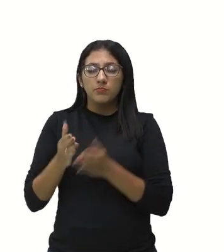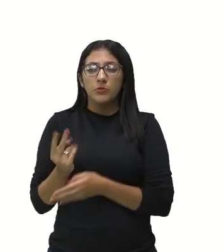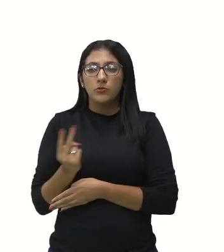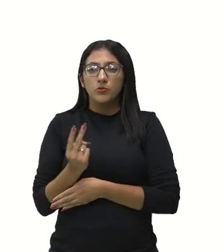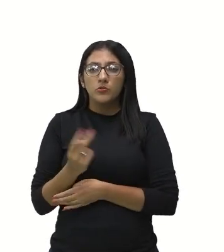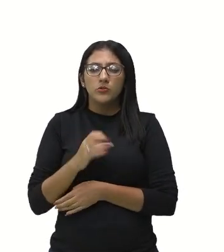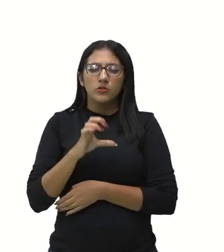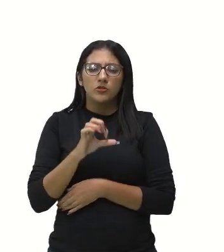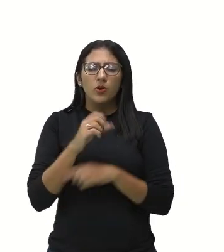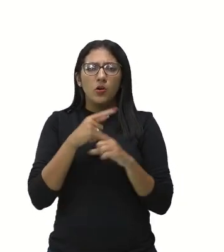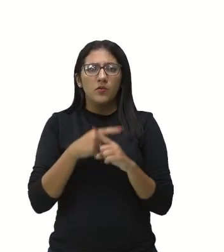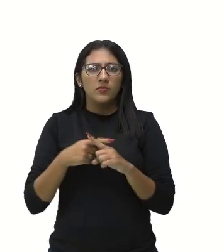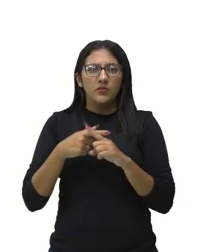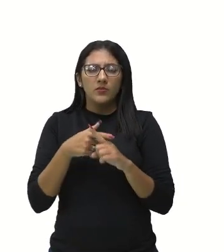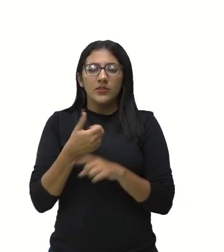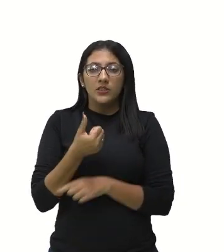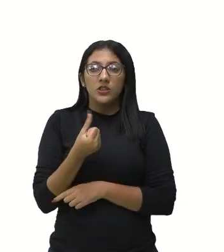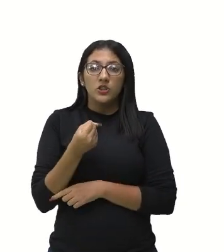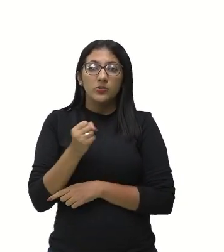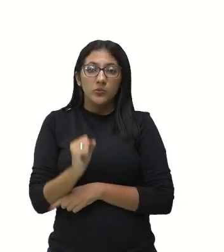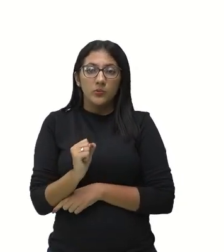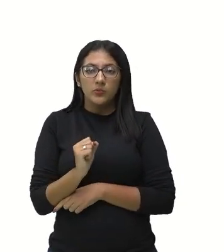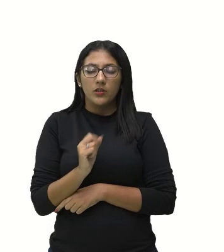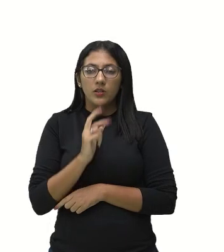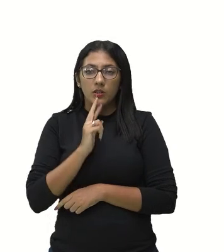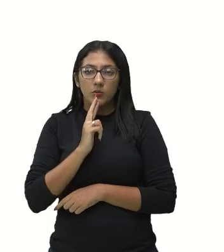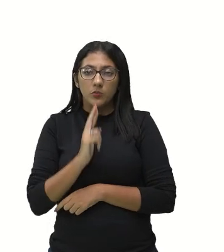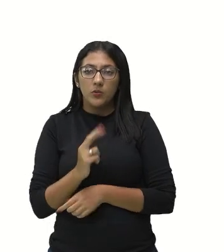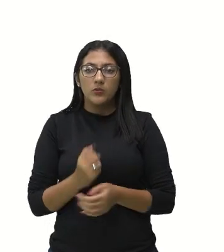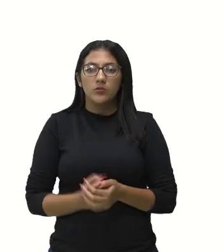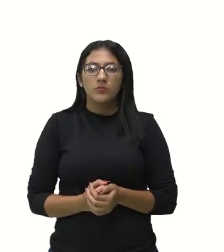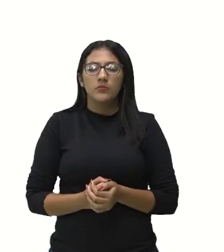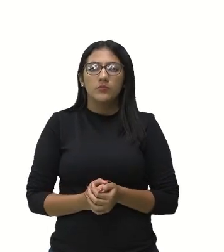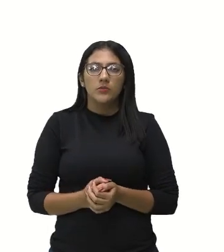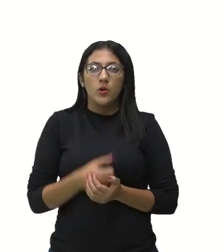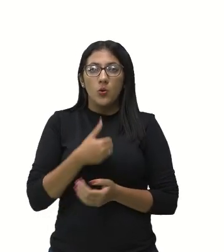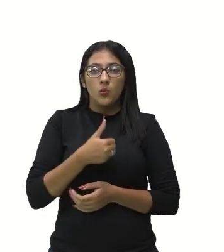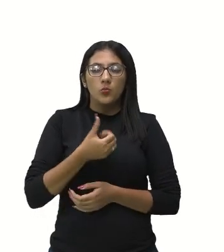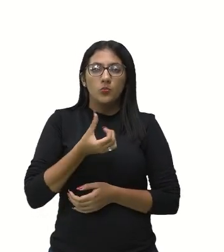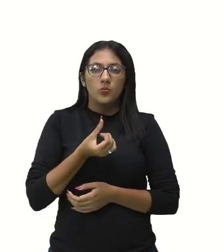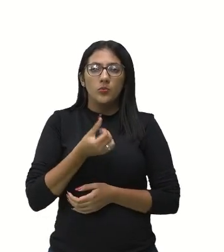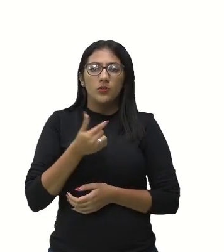9 vezes 18, isso aí vai dar 162.